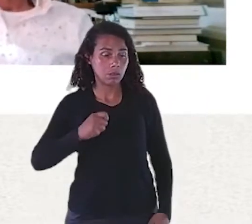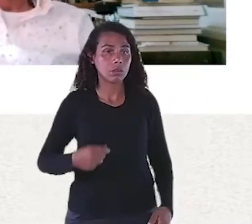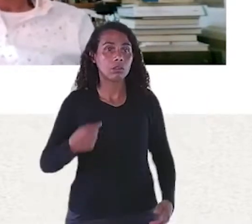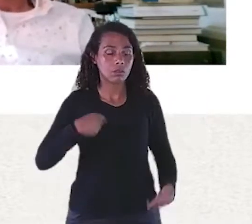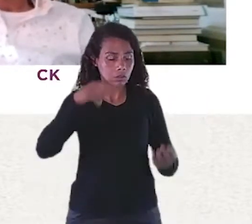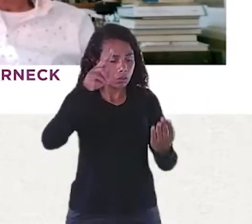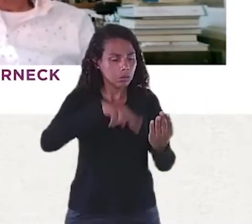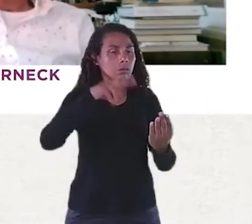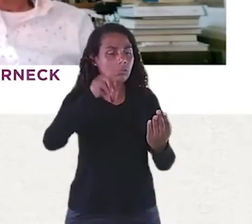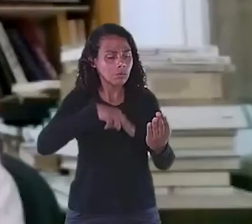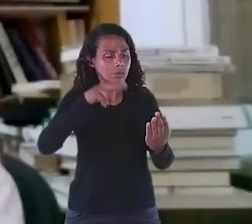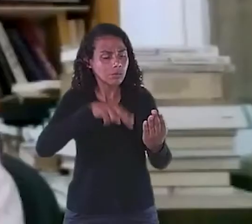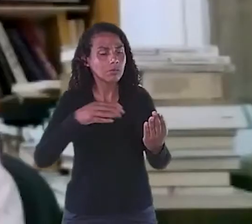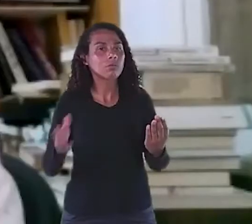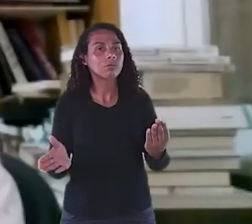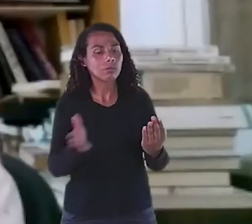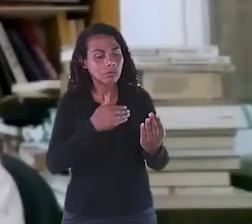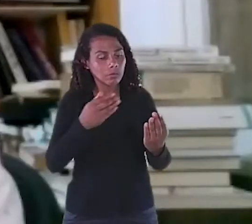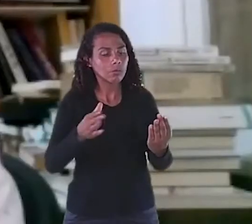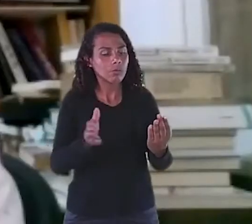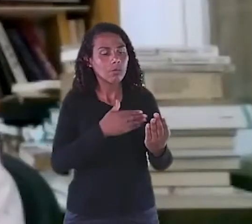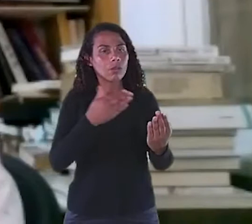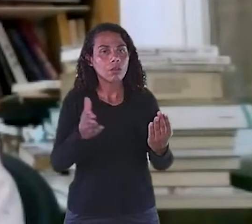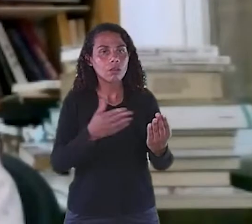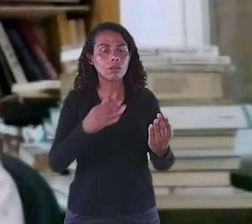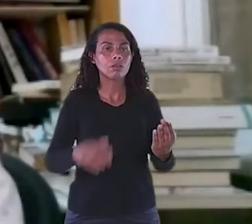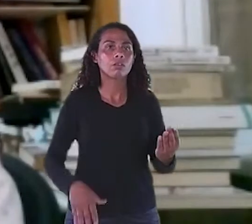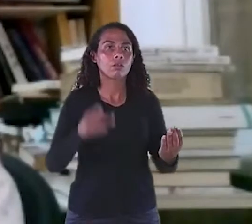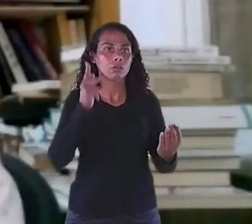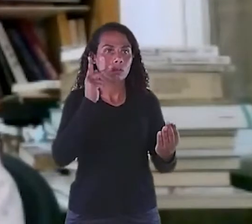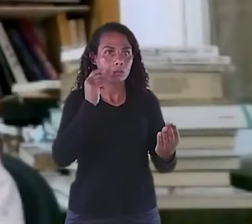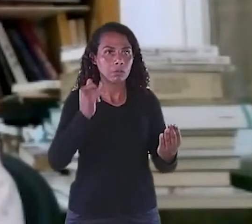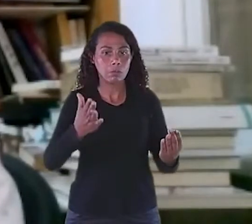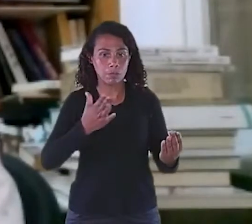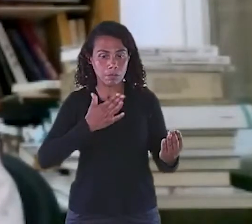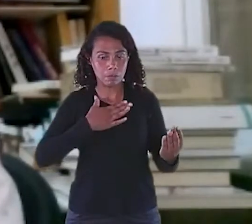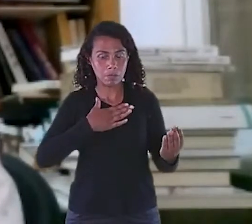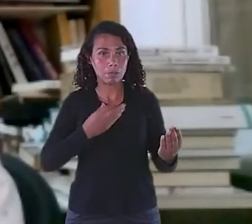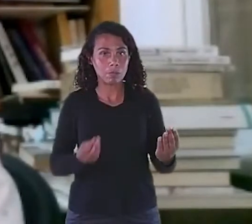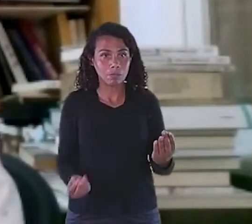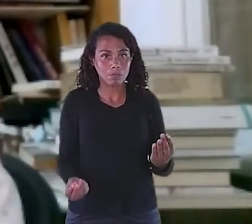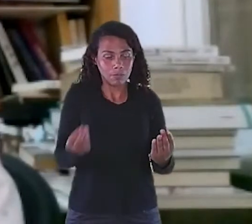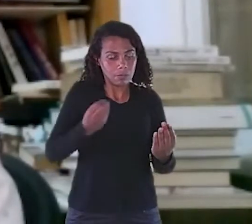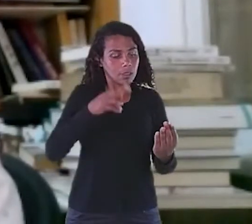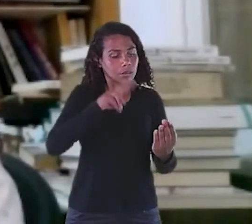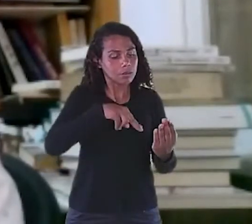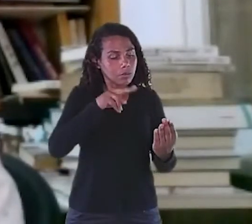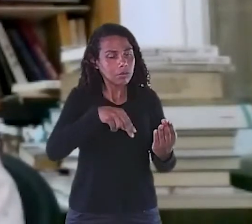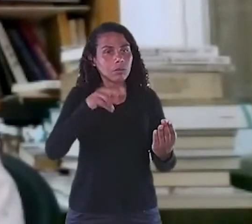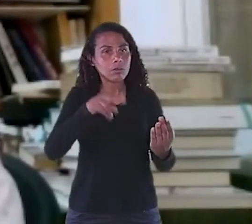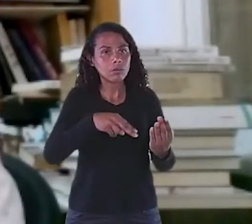né? Mas na casa dos meus pais tinha, assim, uns livros de...